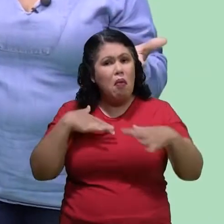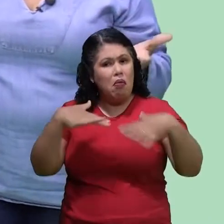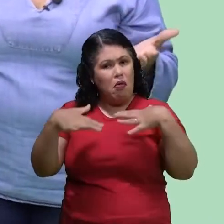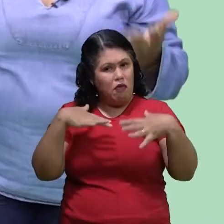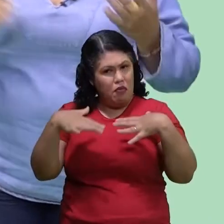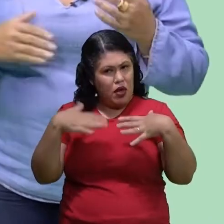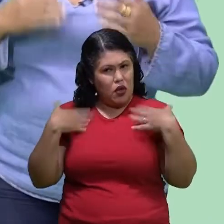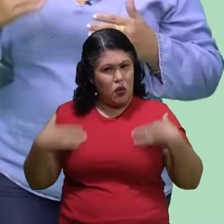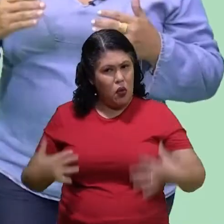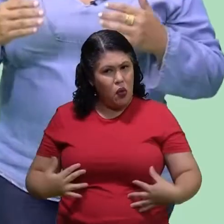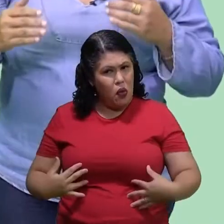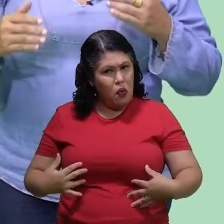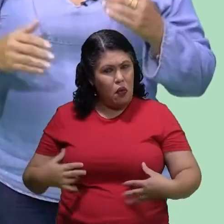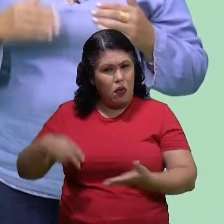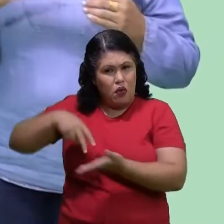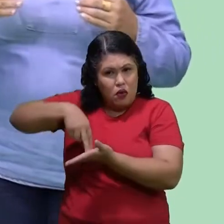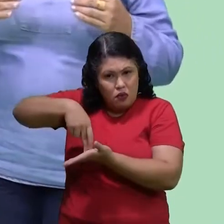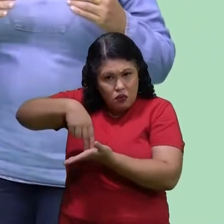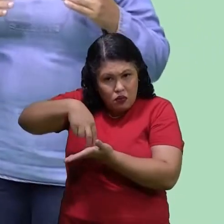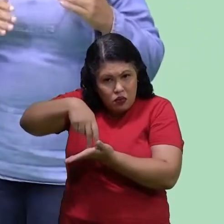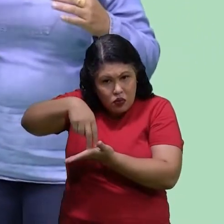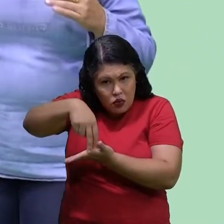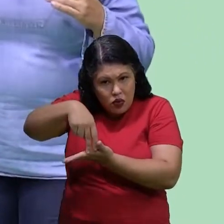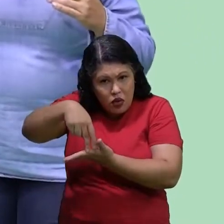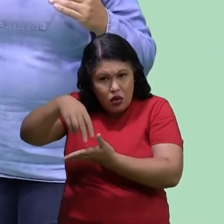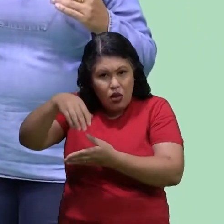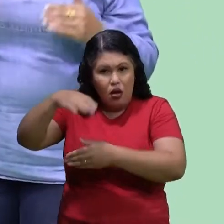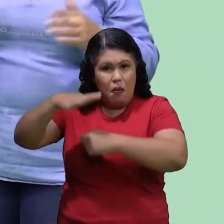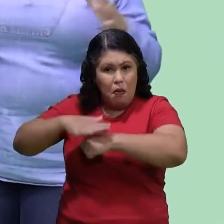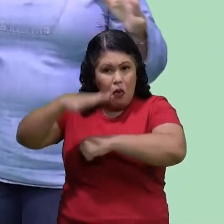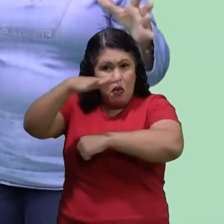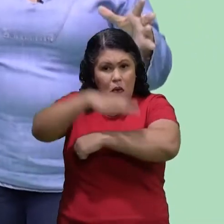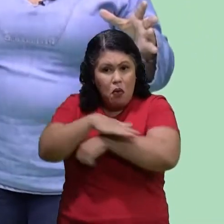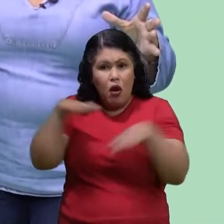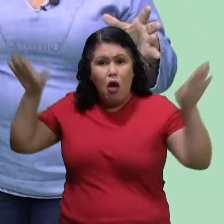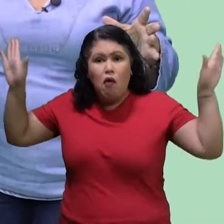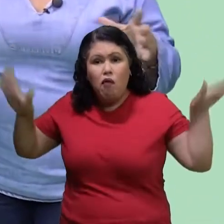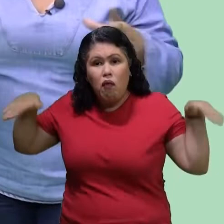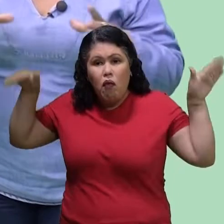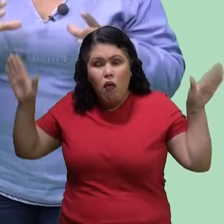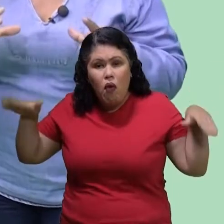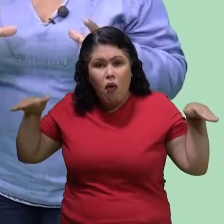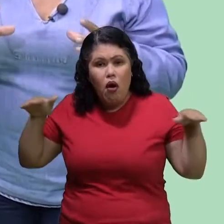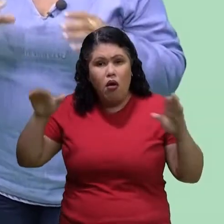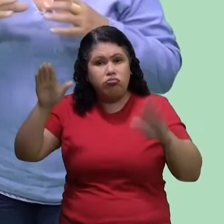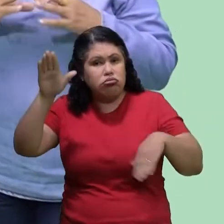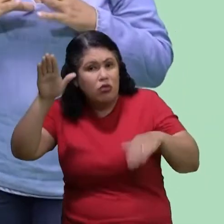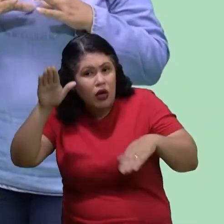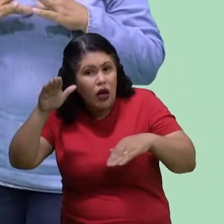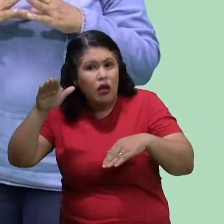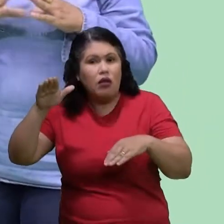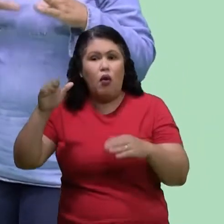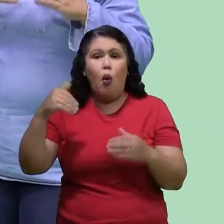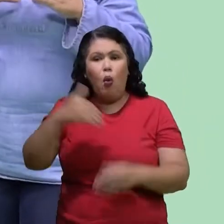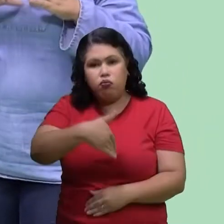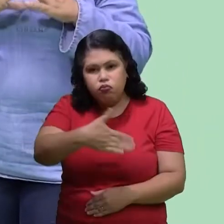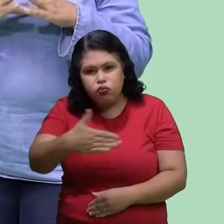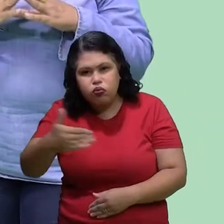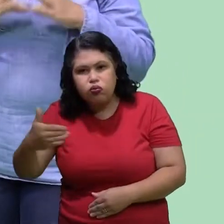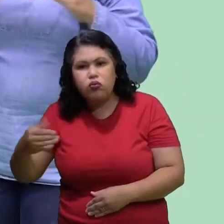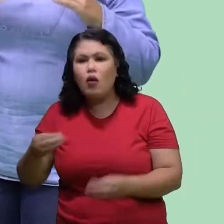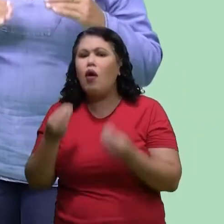se desloca? Ele anda, ele pula, ele voa, ele nada. Isso tudo são características